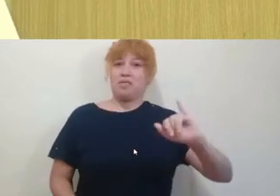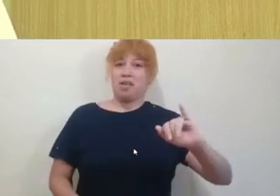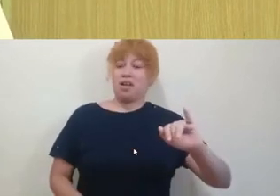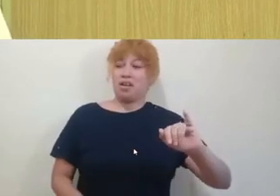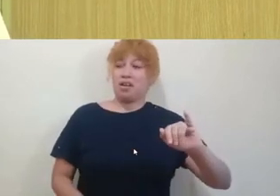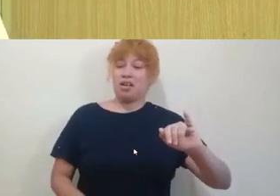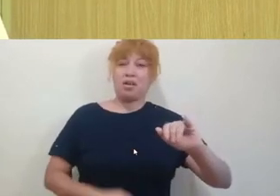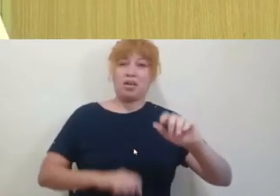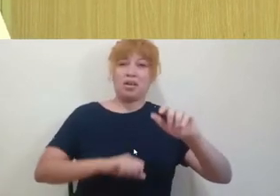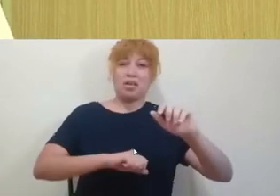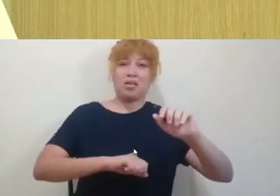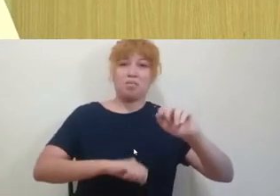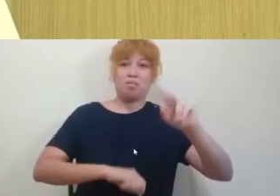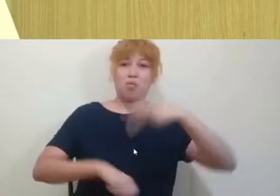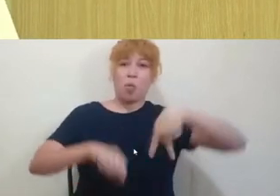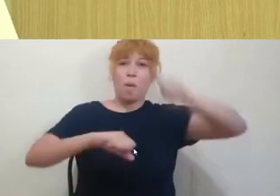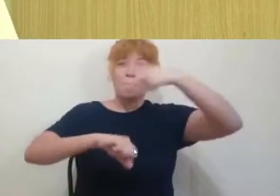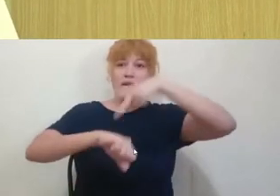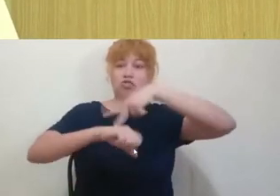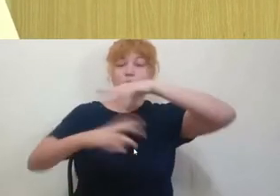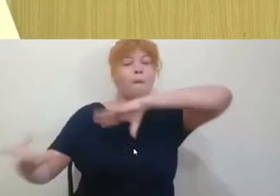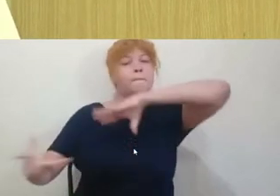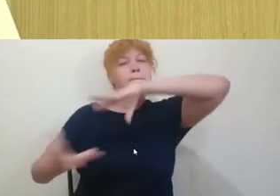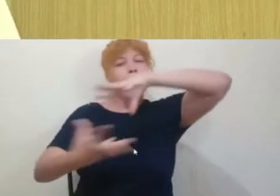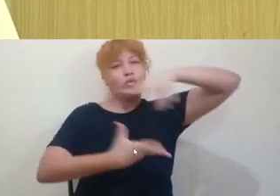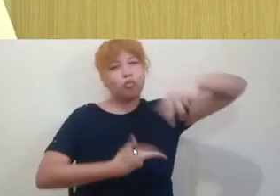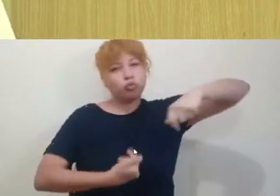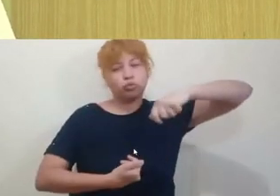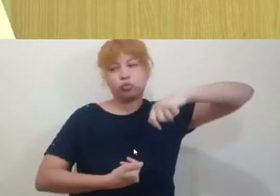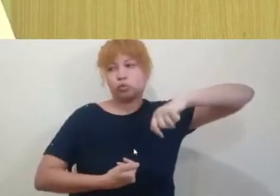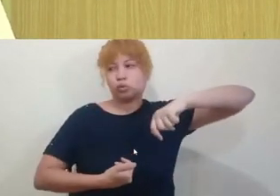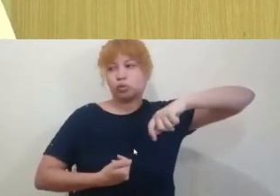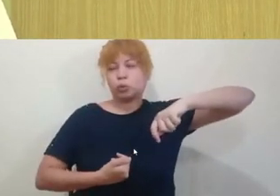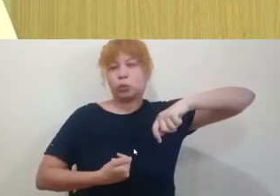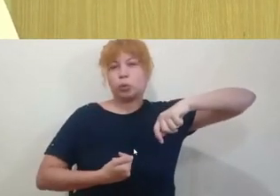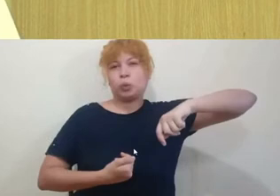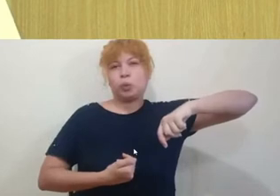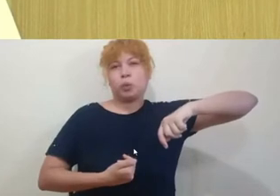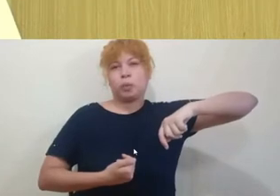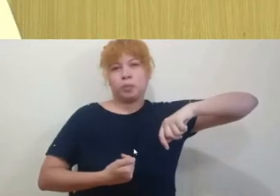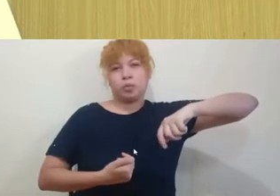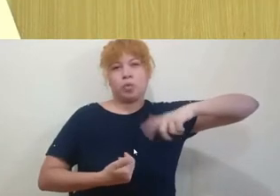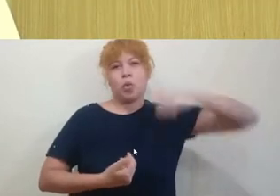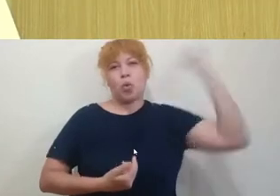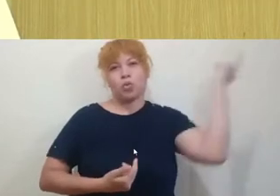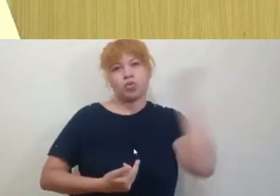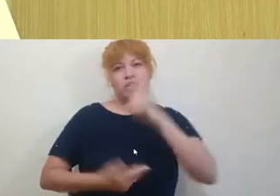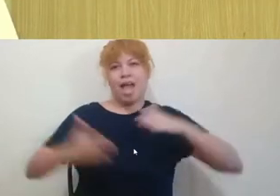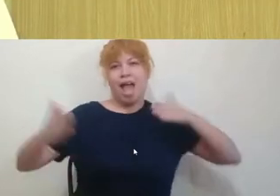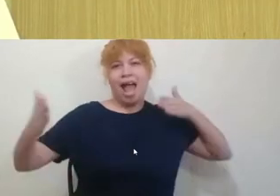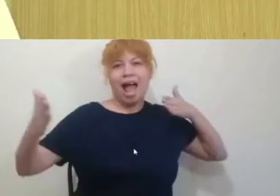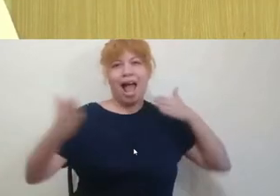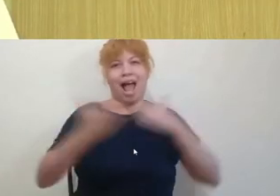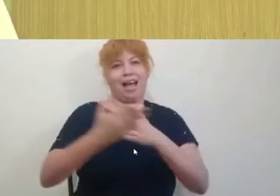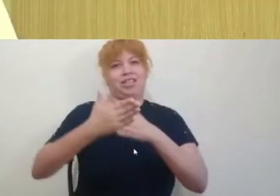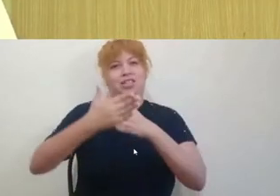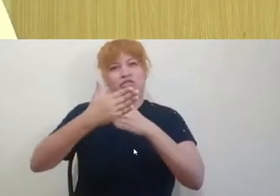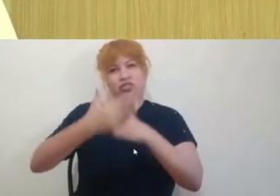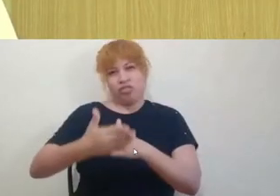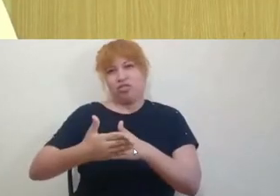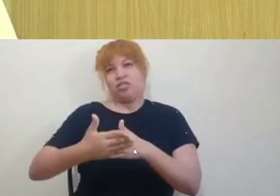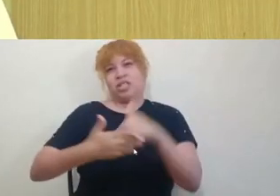nos trabalhos de vocês, possam, no seu labor, tirar um pouco dessa